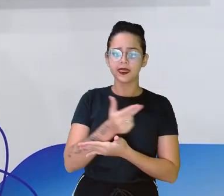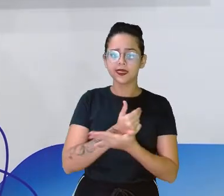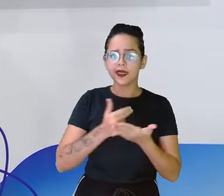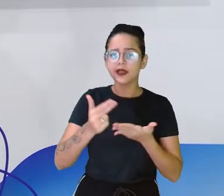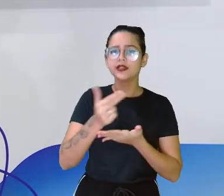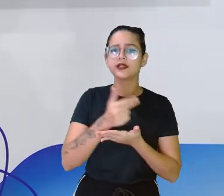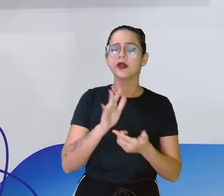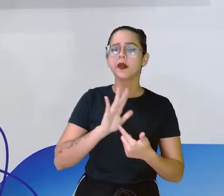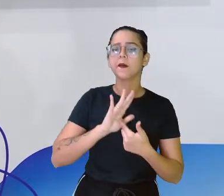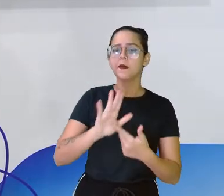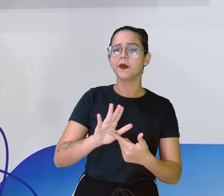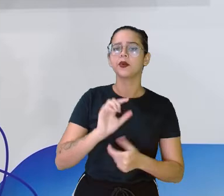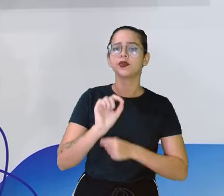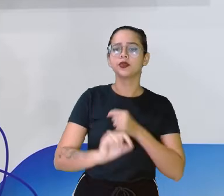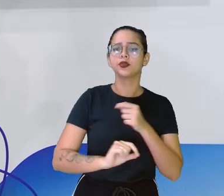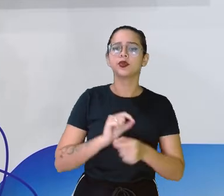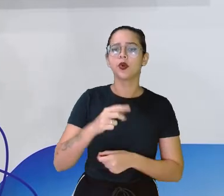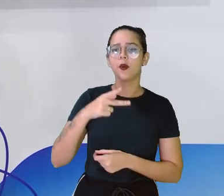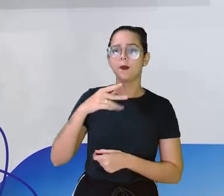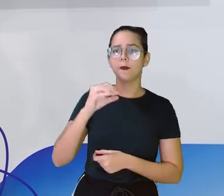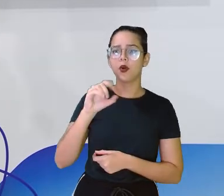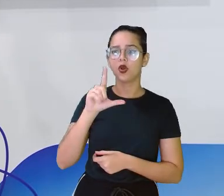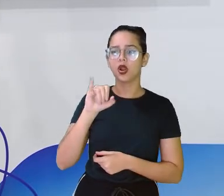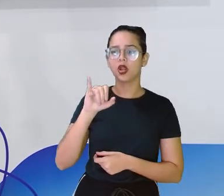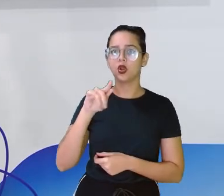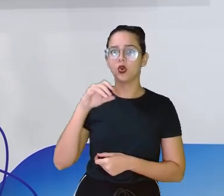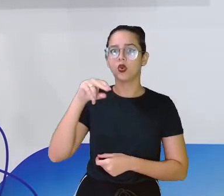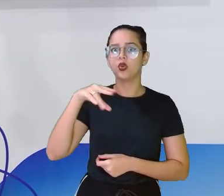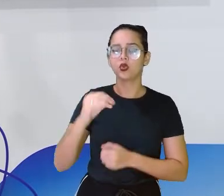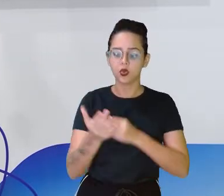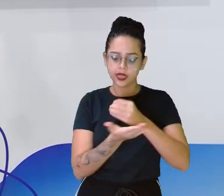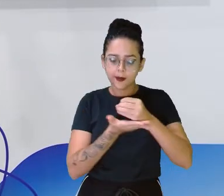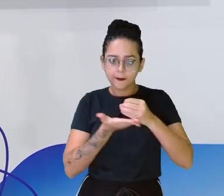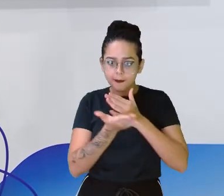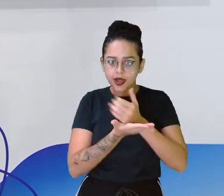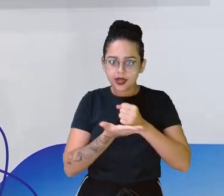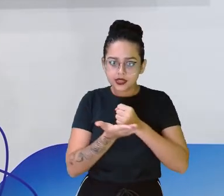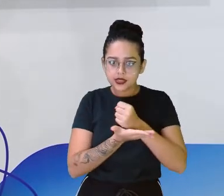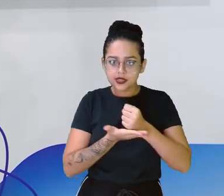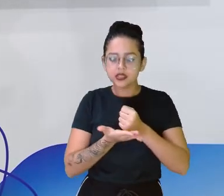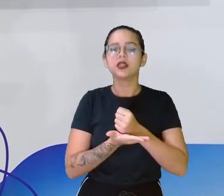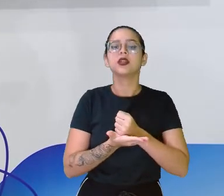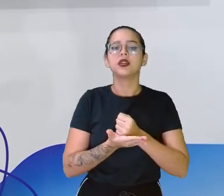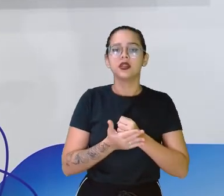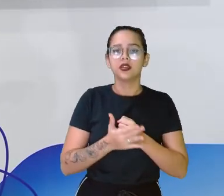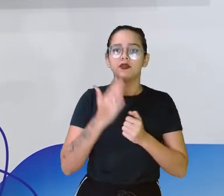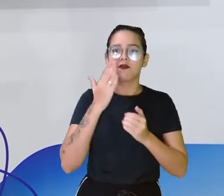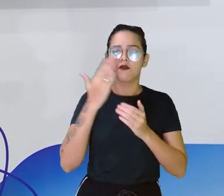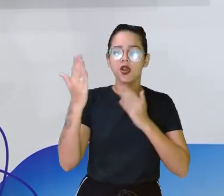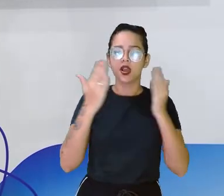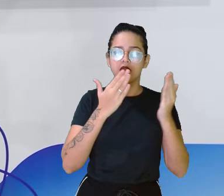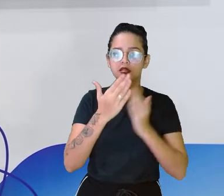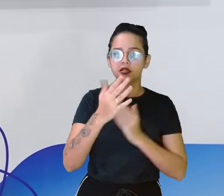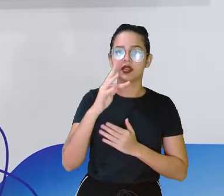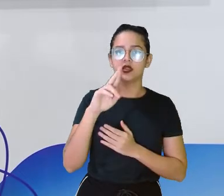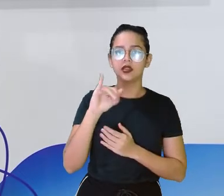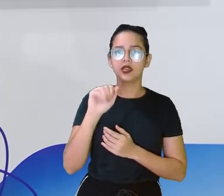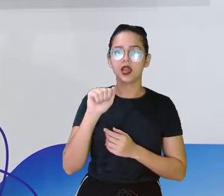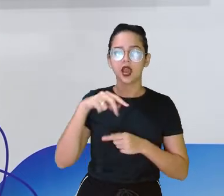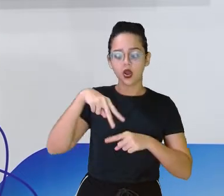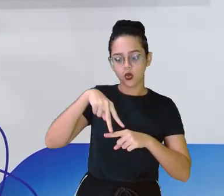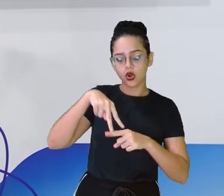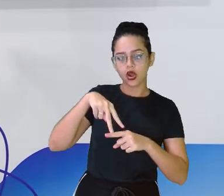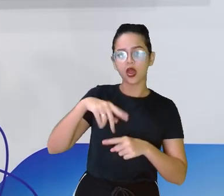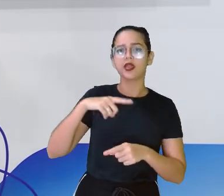que apresentam um polígono na base, faces triangulares e devem possuir um vértice em